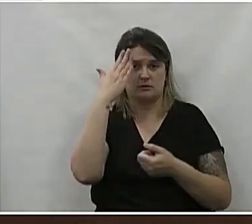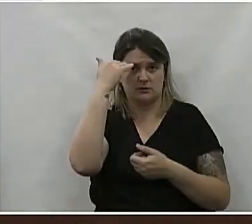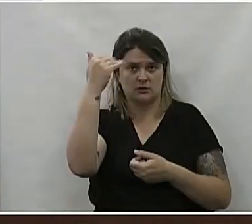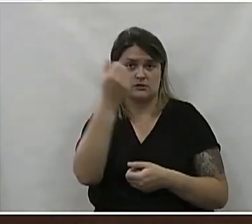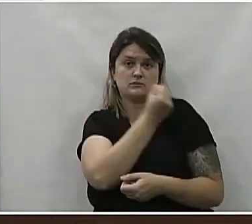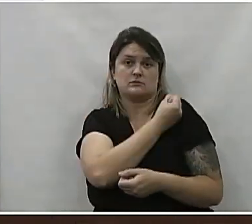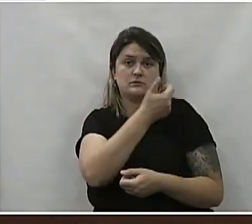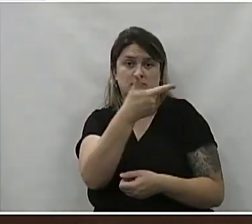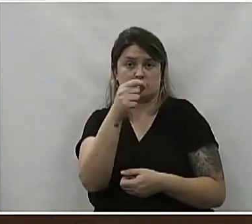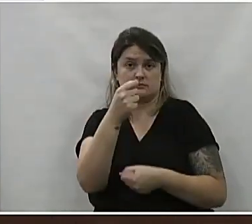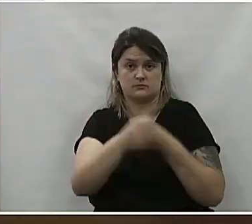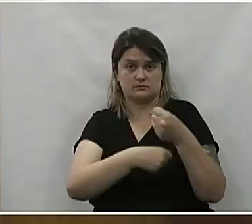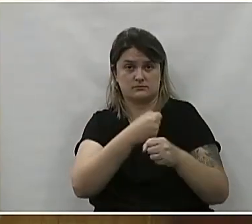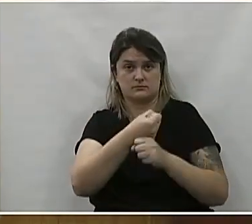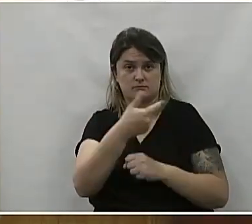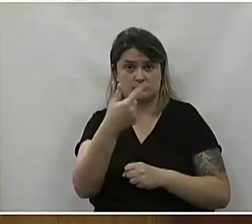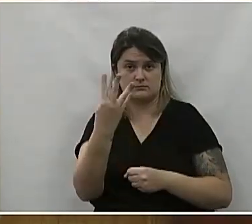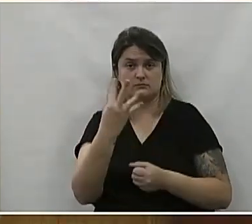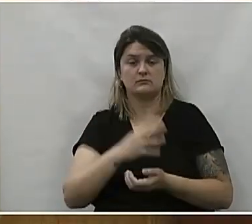número 20 De 2024